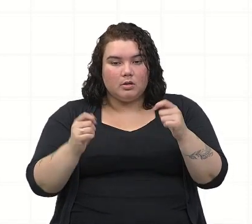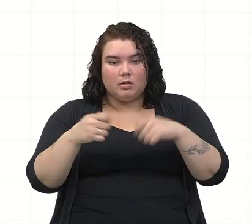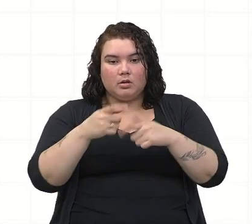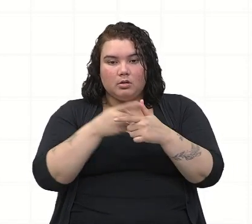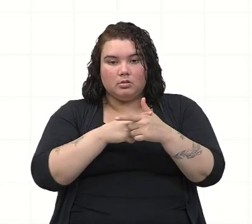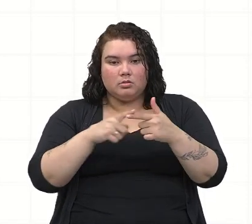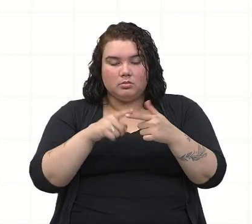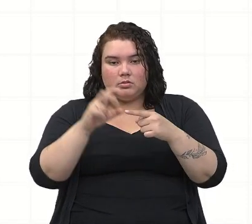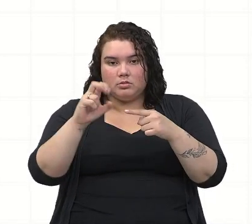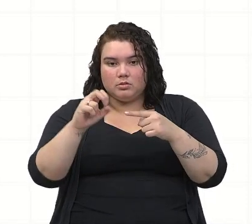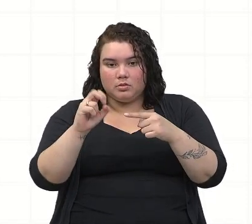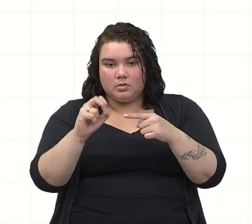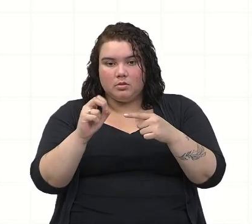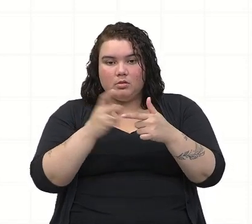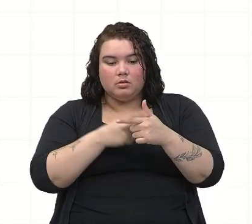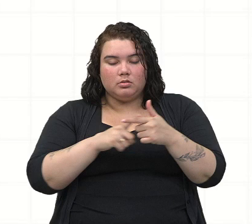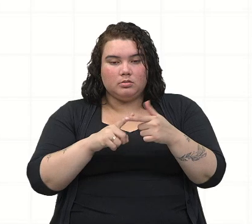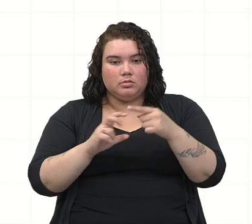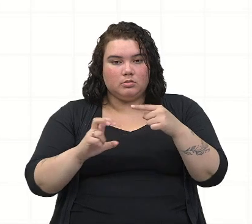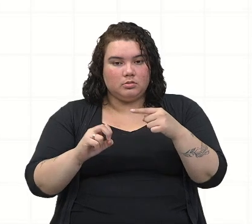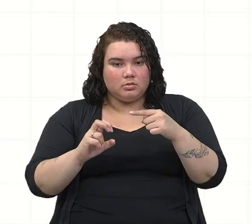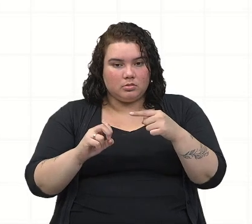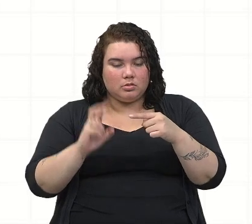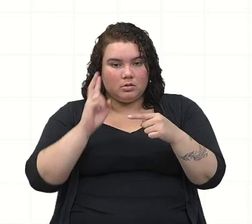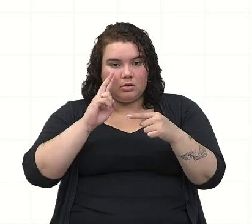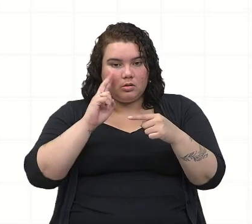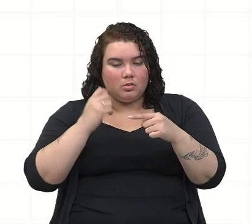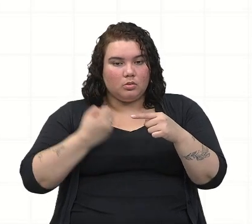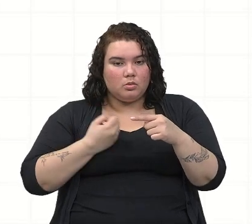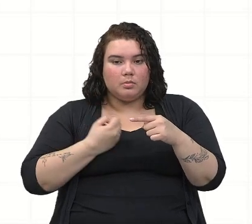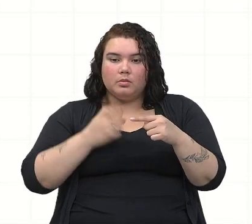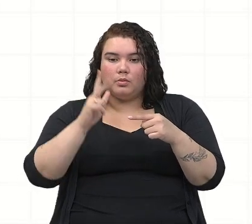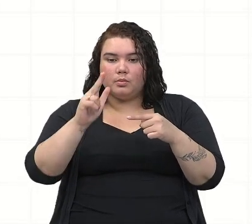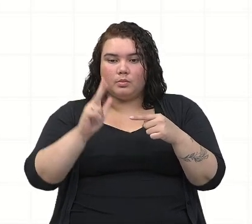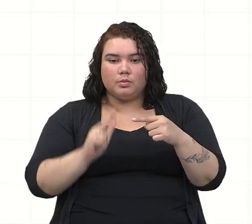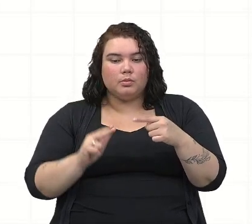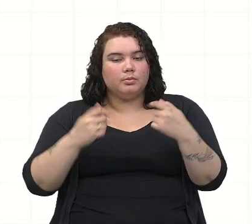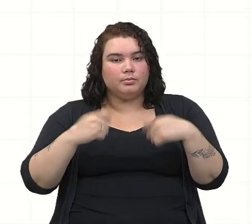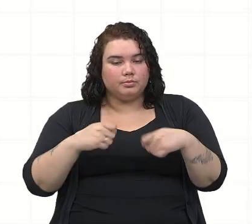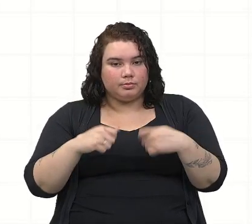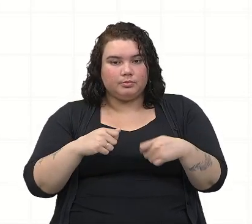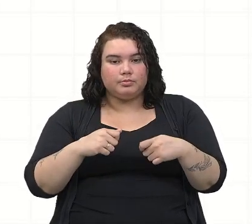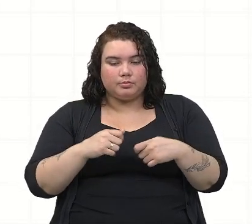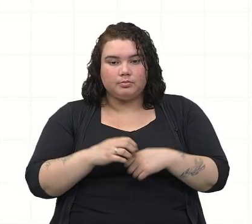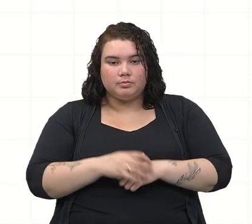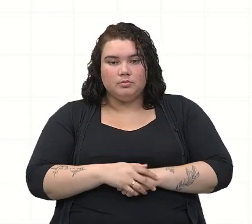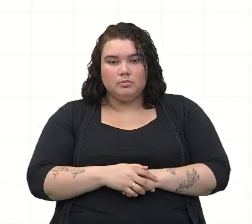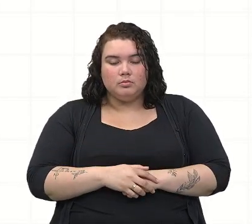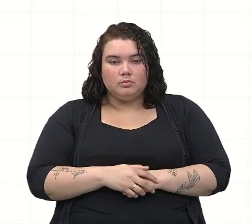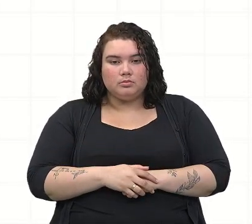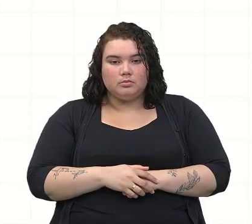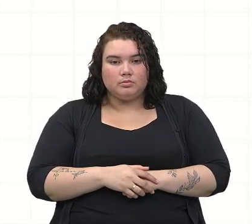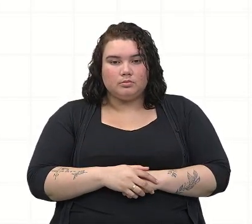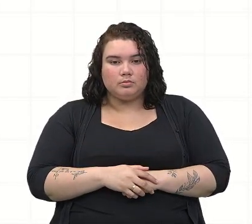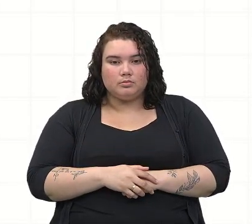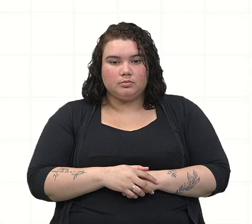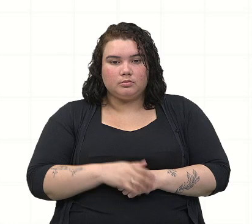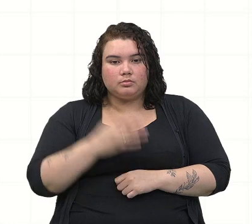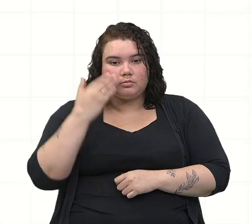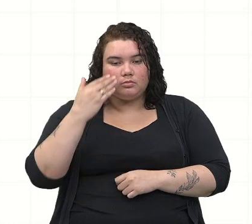50 e dividir por 50. Lembra que é sempre o mesmo número, né? Isso aqui é igual a 1/2. Ó,